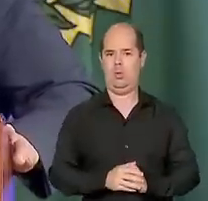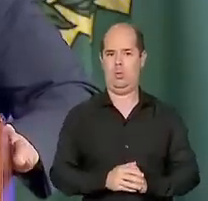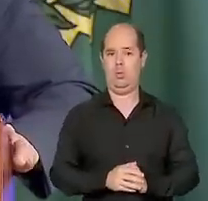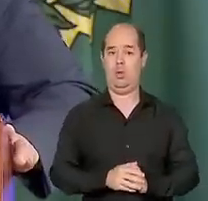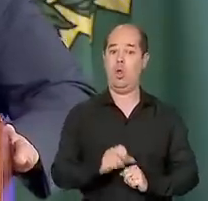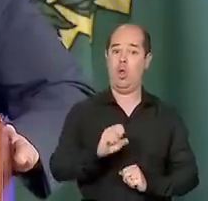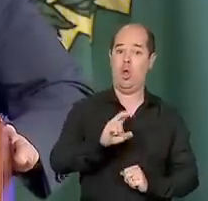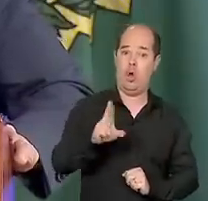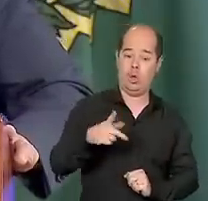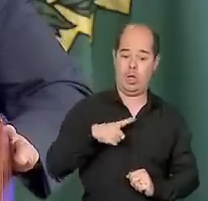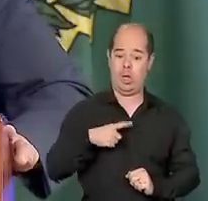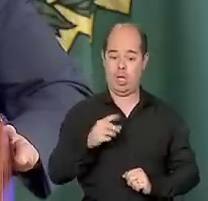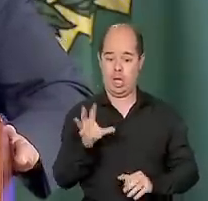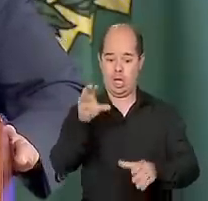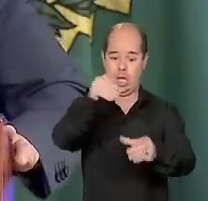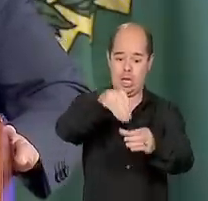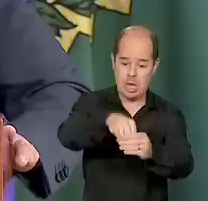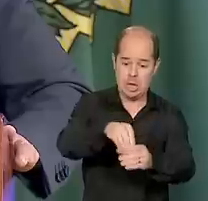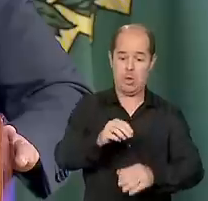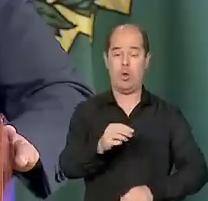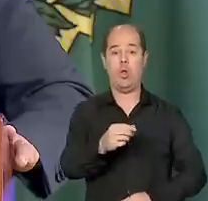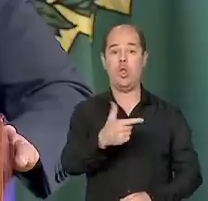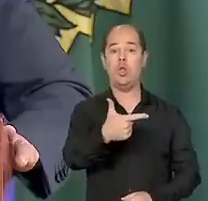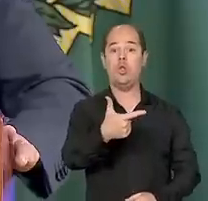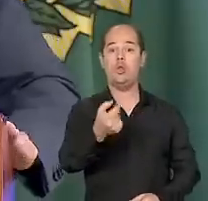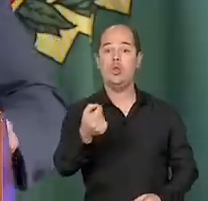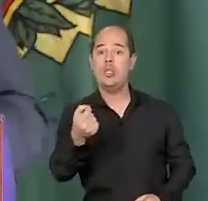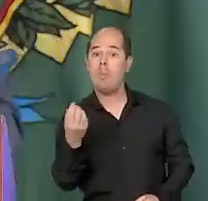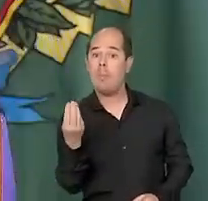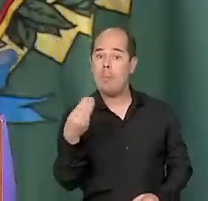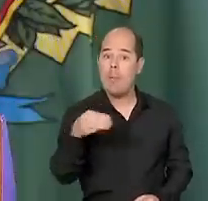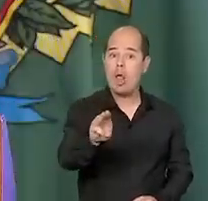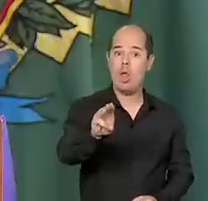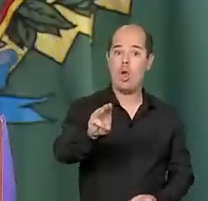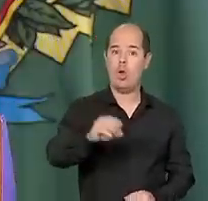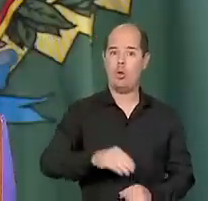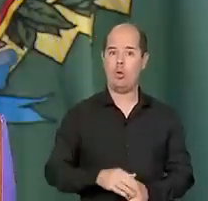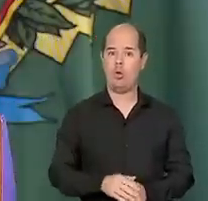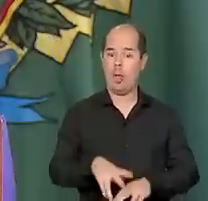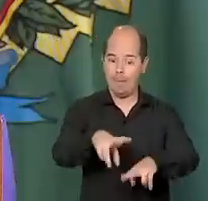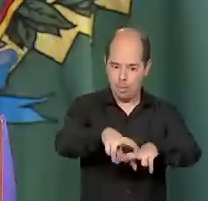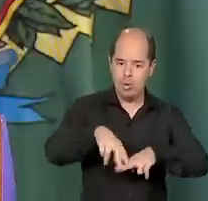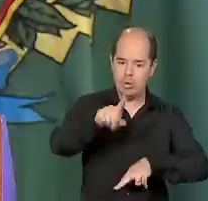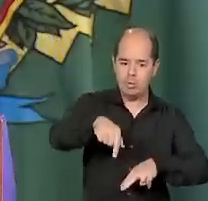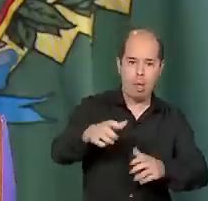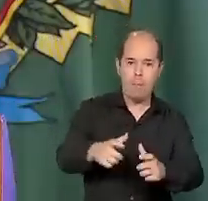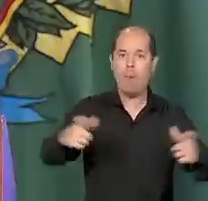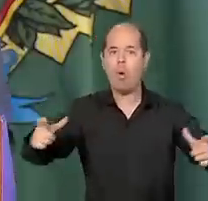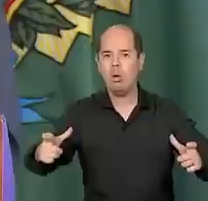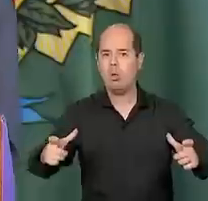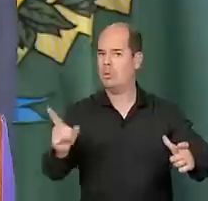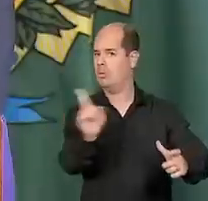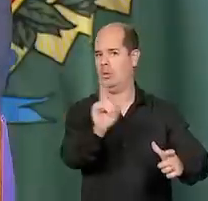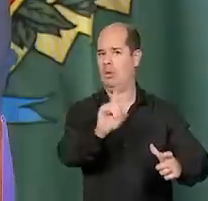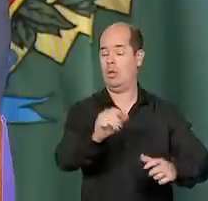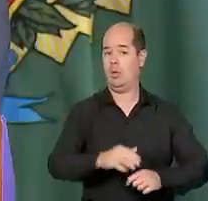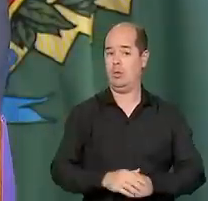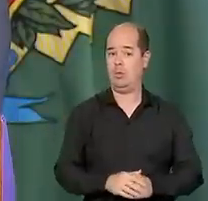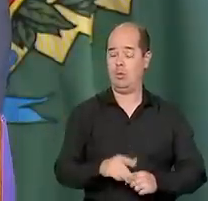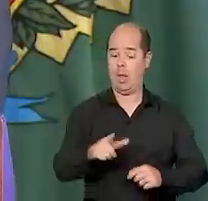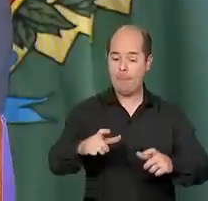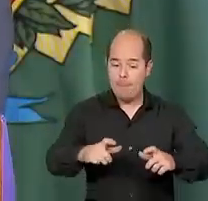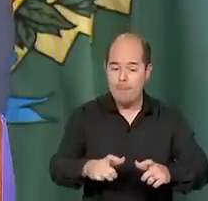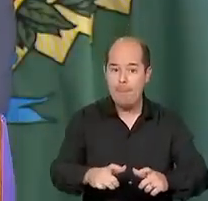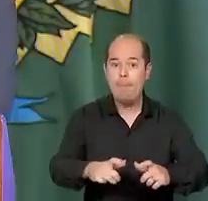porque tem 200 milhões de habitantes. A gente vai ser um grande país quando a gente